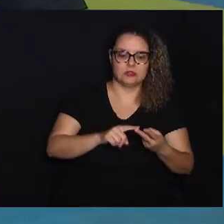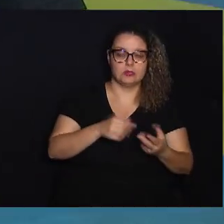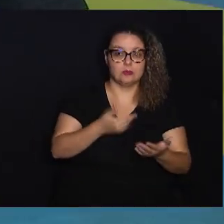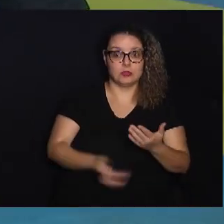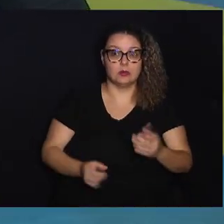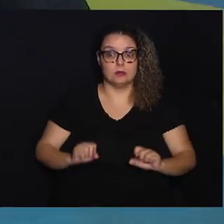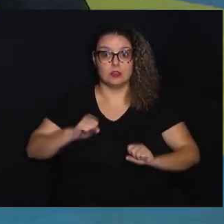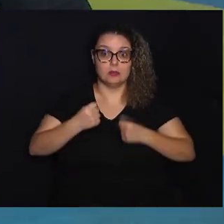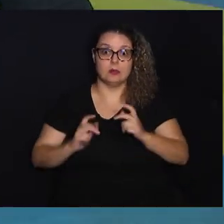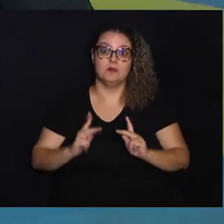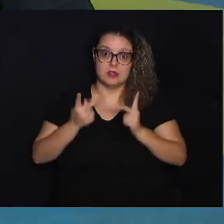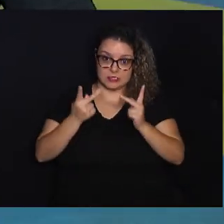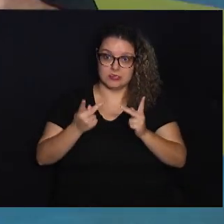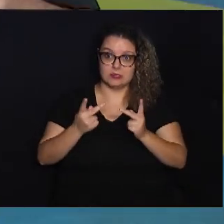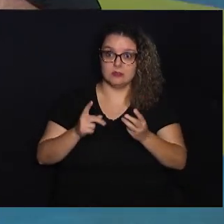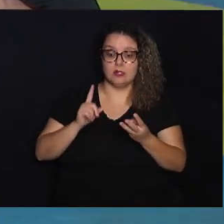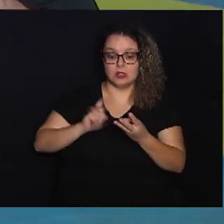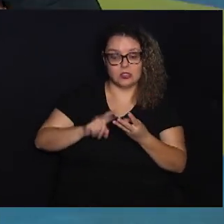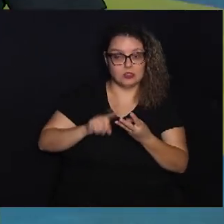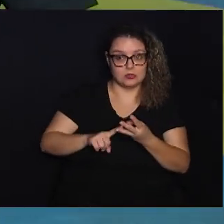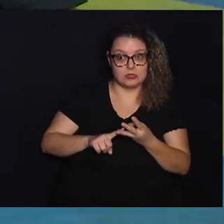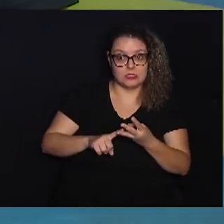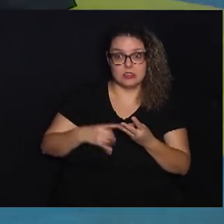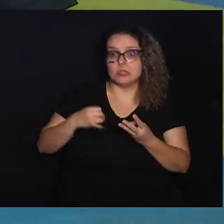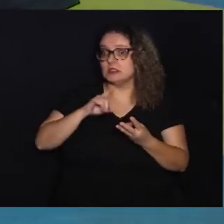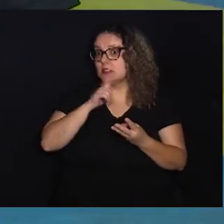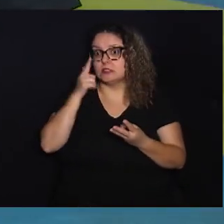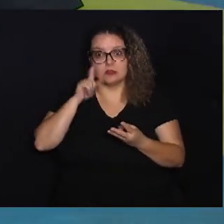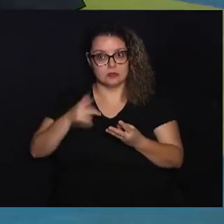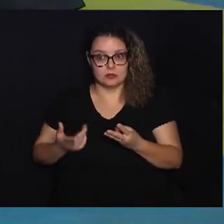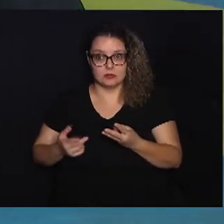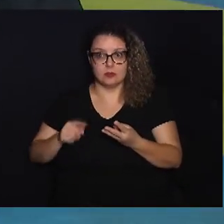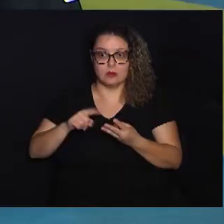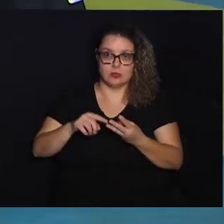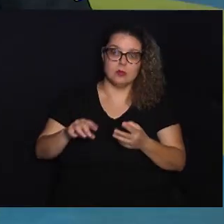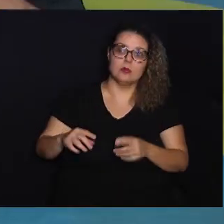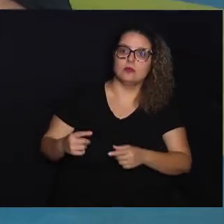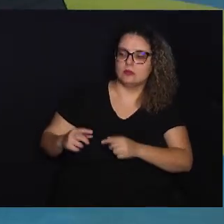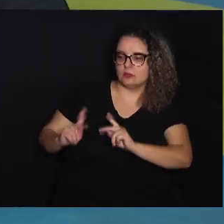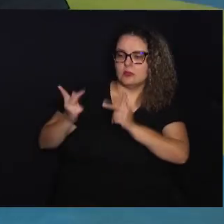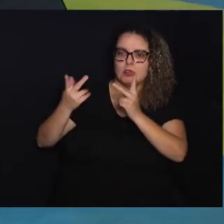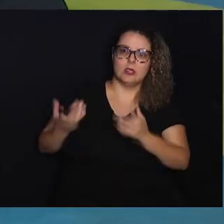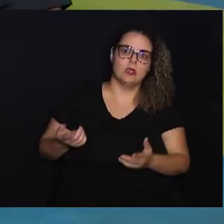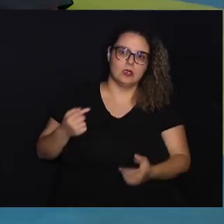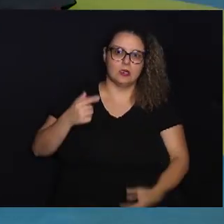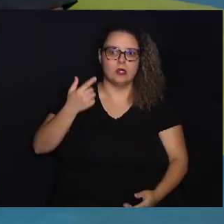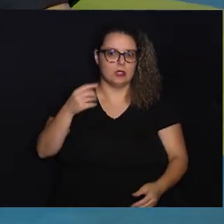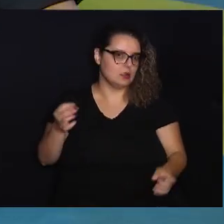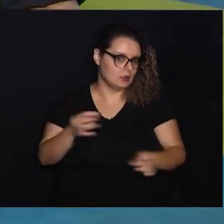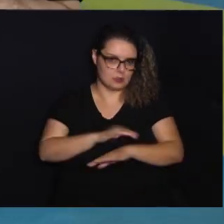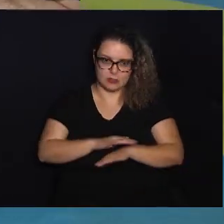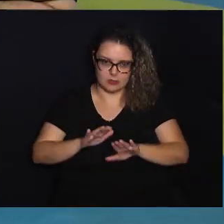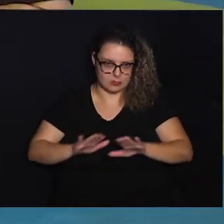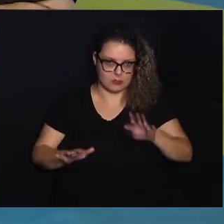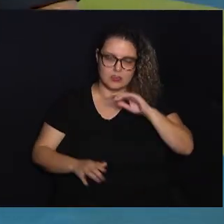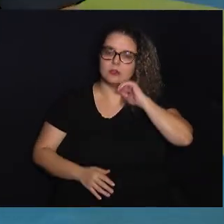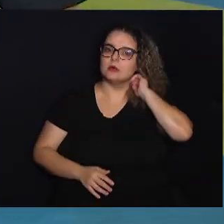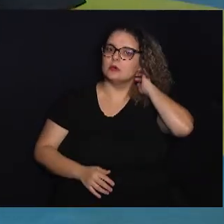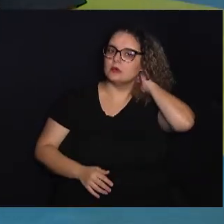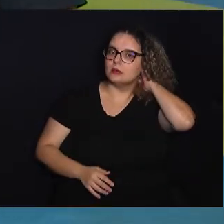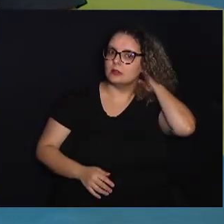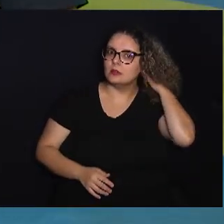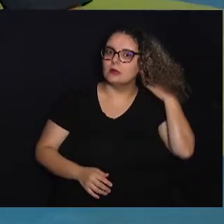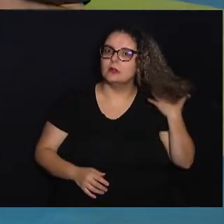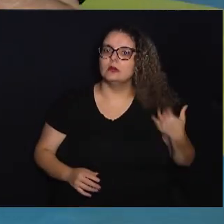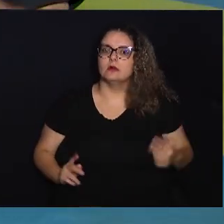lutar para vencer aquele round. Vencendo aquele round, aí tem o terceiro round. Se ele não conseguir vencer, o outro lutador vencer, a luta acaba